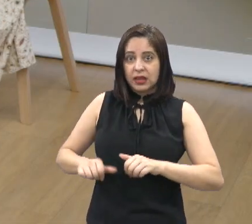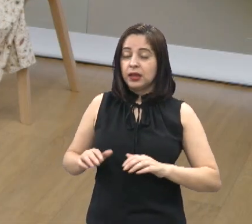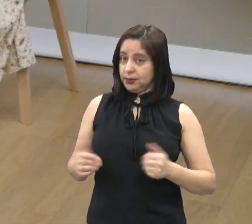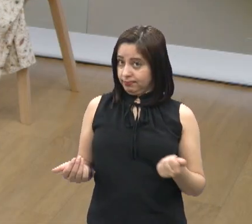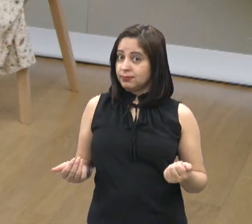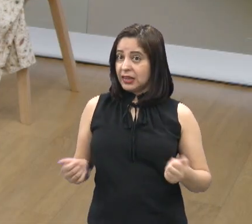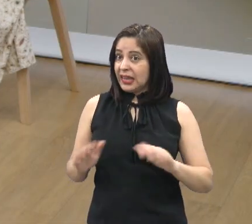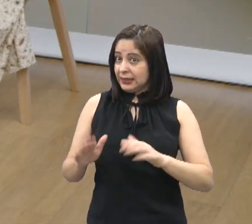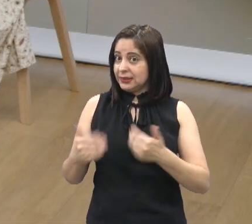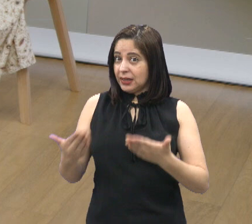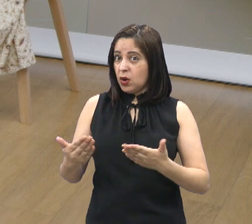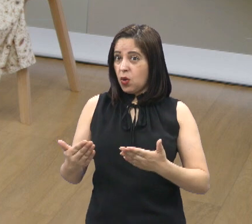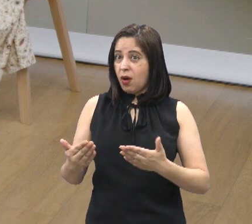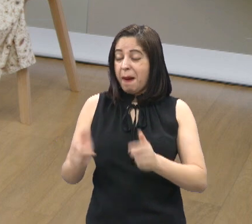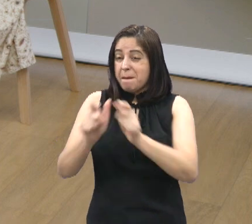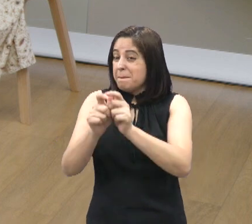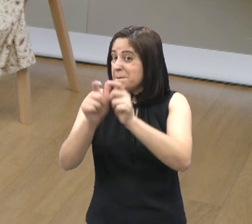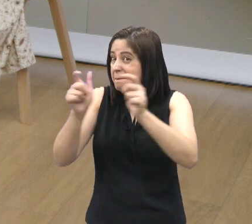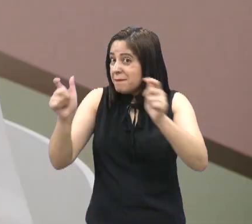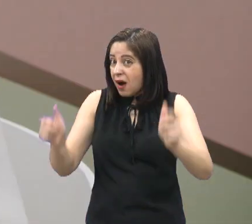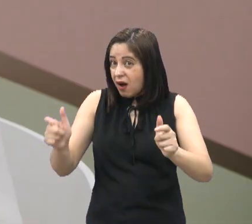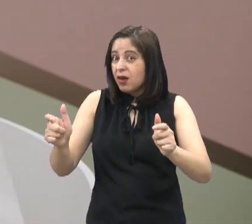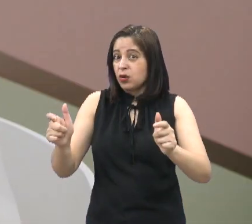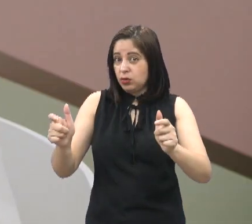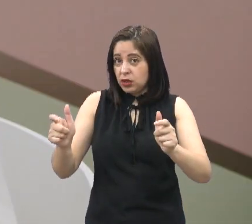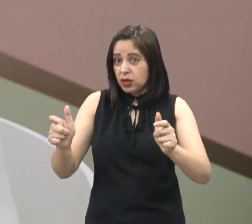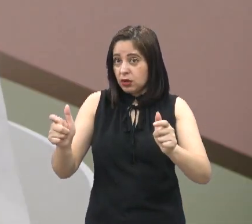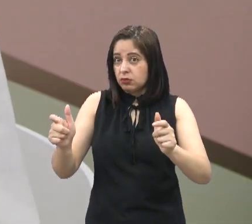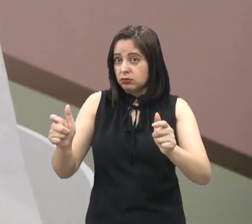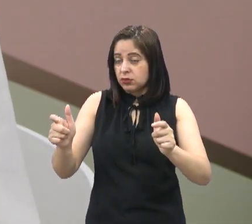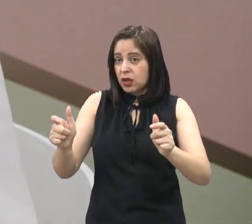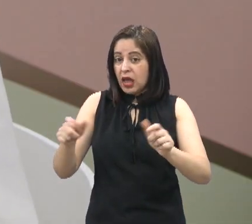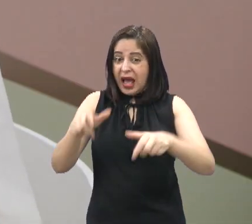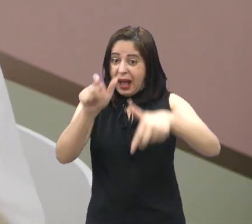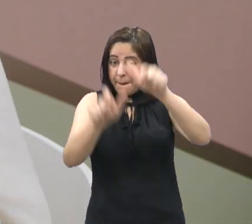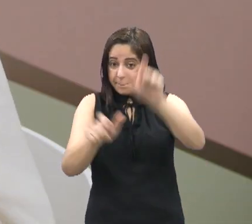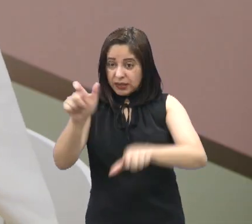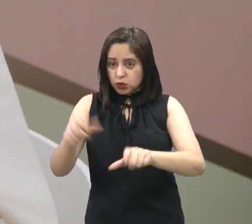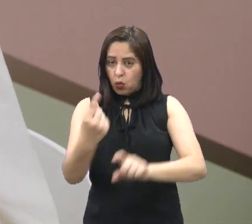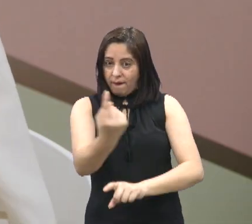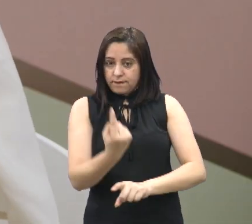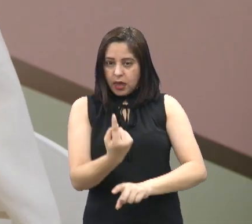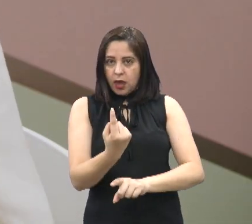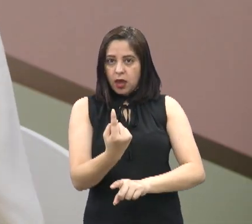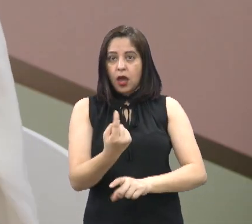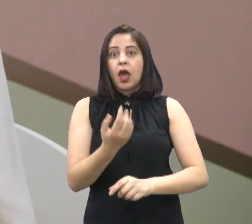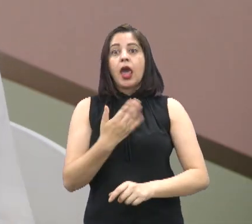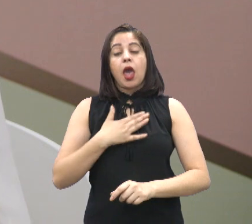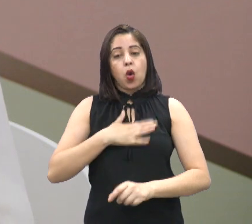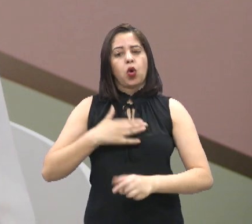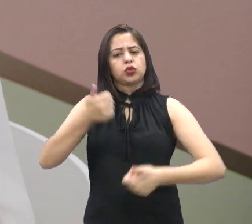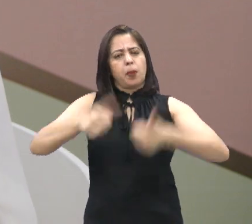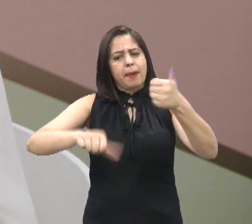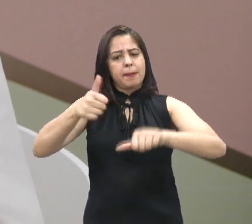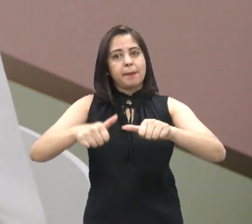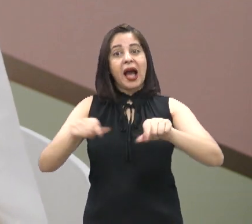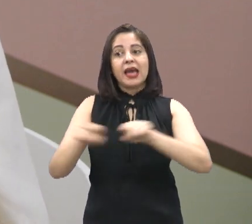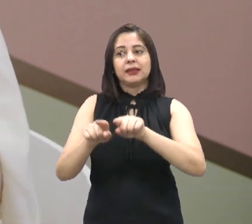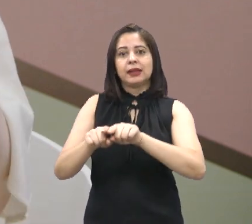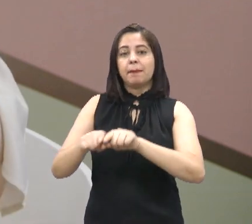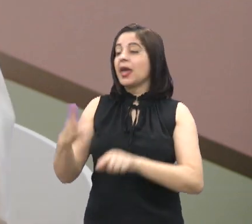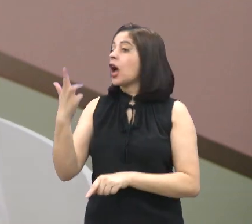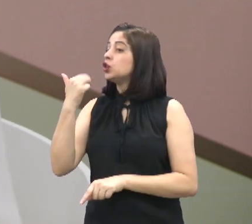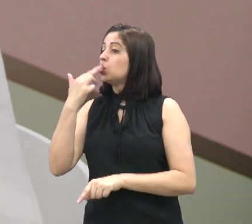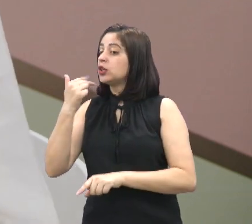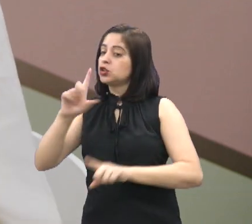na verdade, muitas vezes eu até gosto de trabalhar em conjunto com a nutricionista, porque aí, se conseguimos ter uma equipe multidisciplinar, né, o